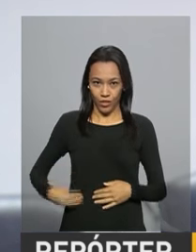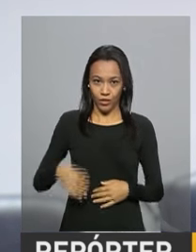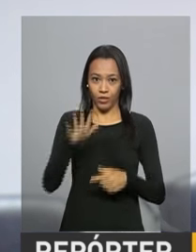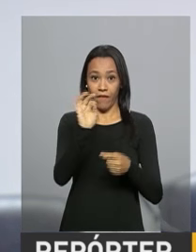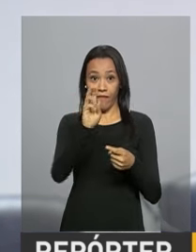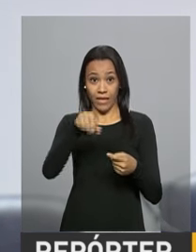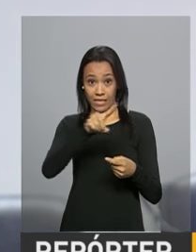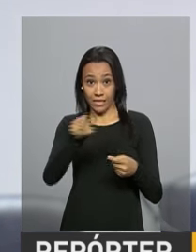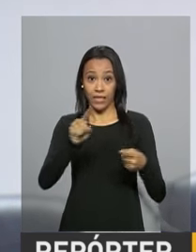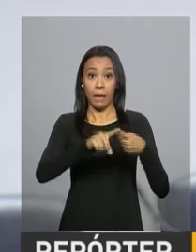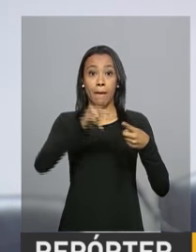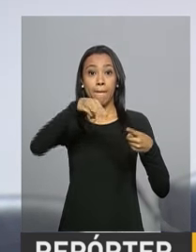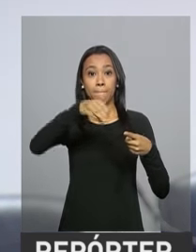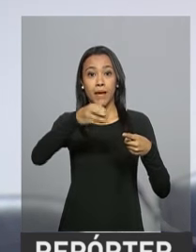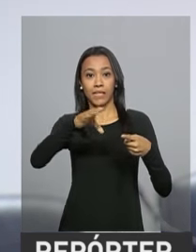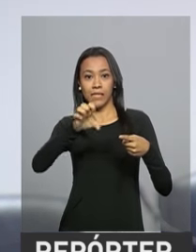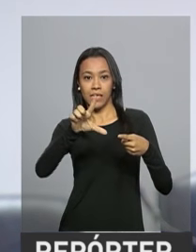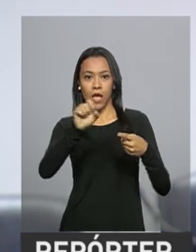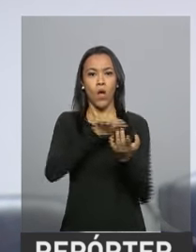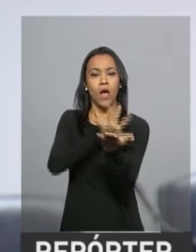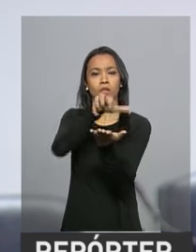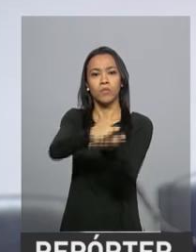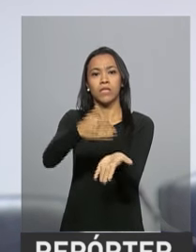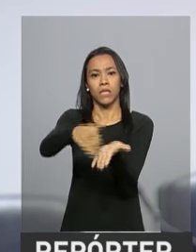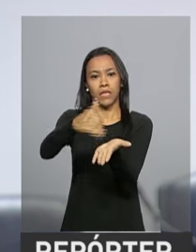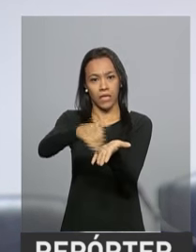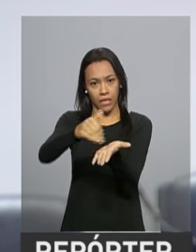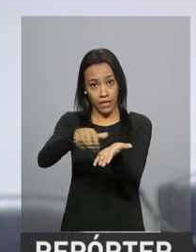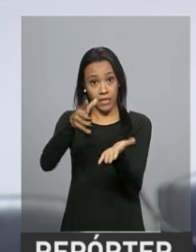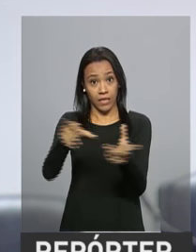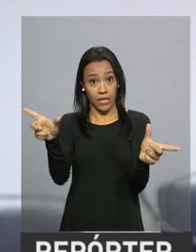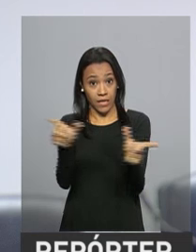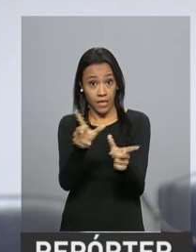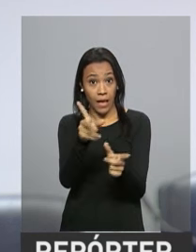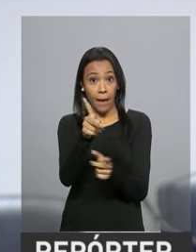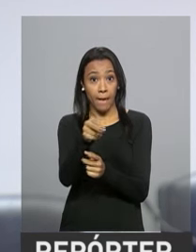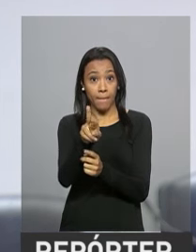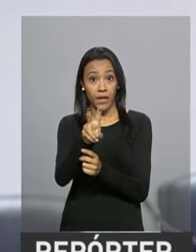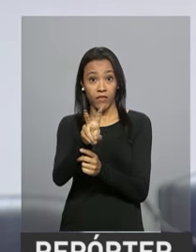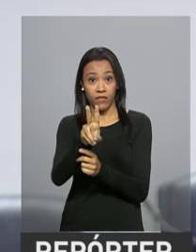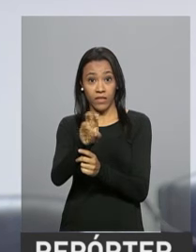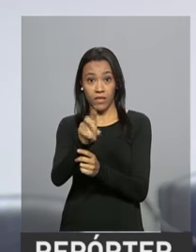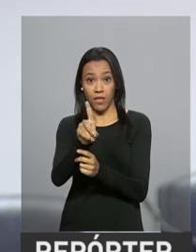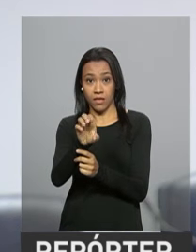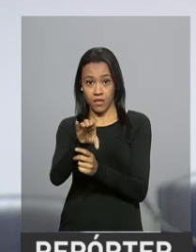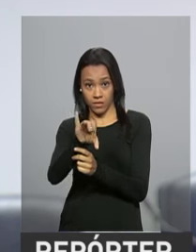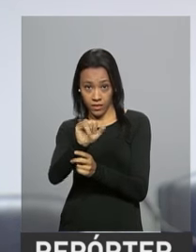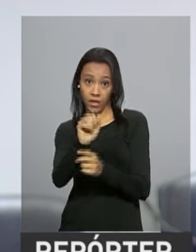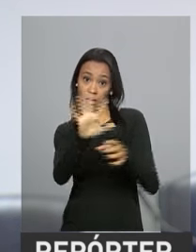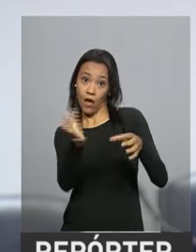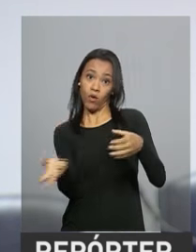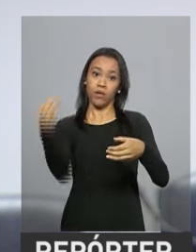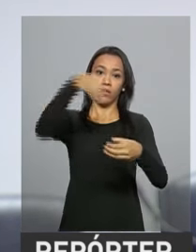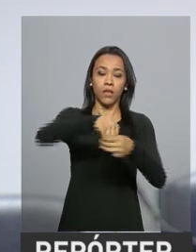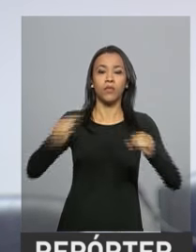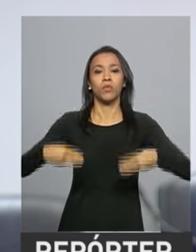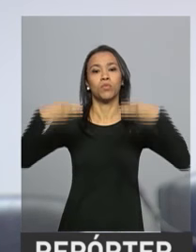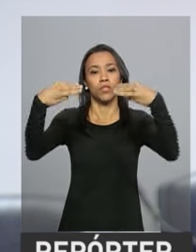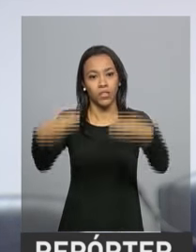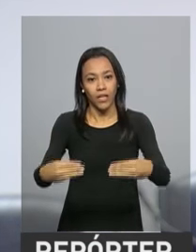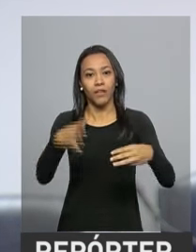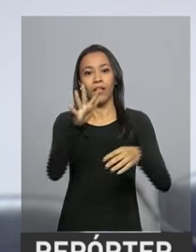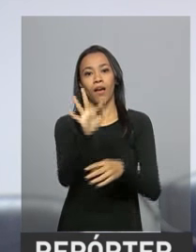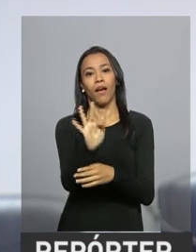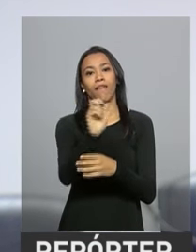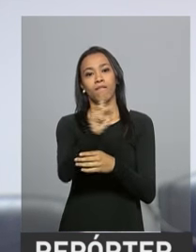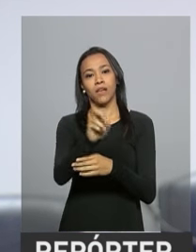Marcelo Caetano que vai assumir a secretaria da Previdência agora incorporada ao Ministério da Fazenda Mansueto de Almeida